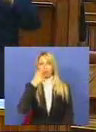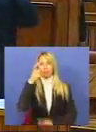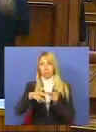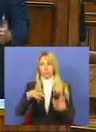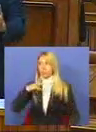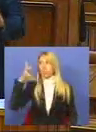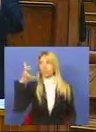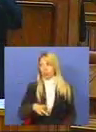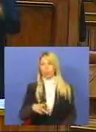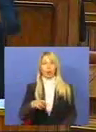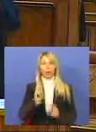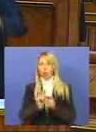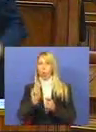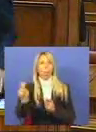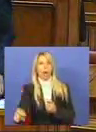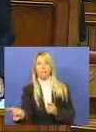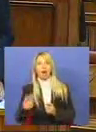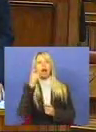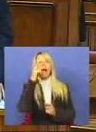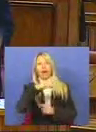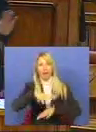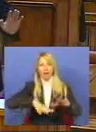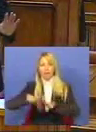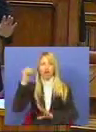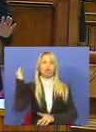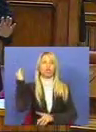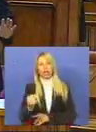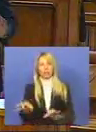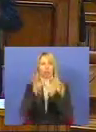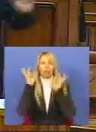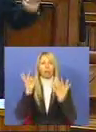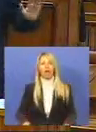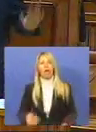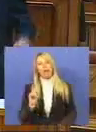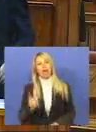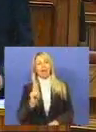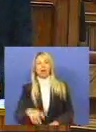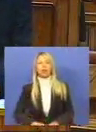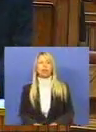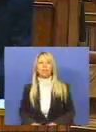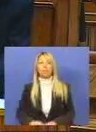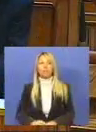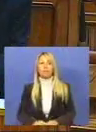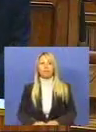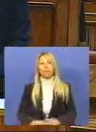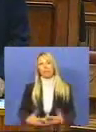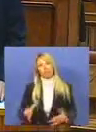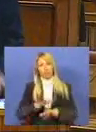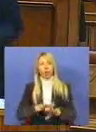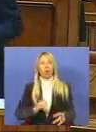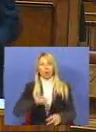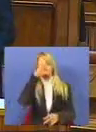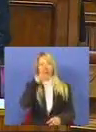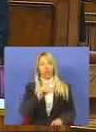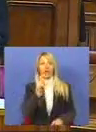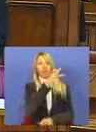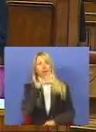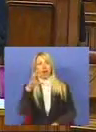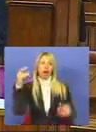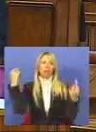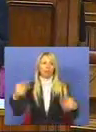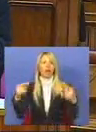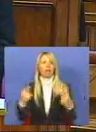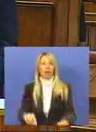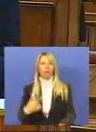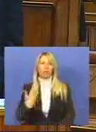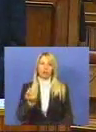praticou e apoiou crimes fundamentais como estes. E é por isso que o Governo errou. Mas devo dizer, Sr.